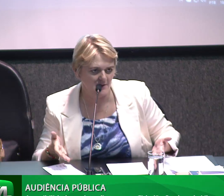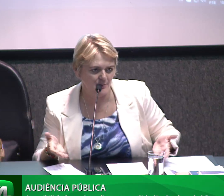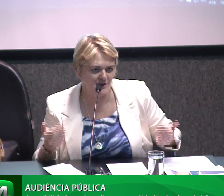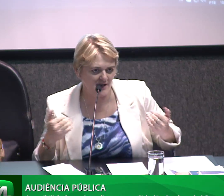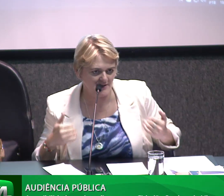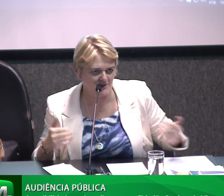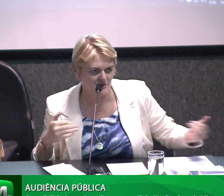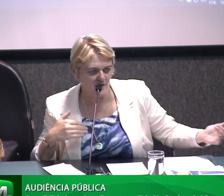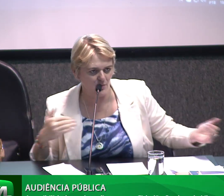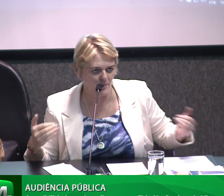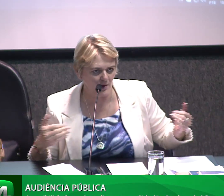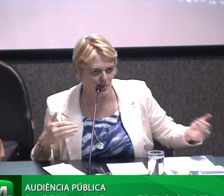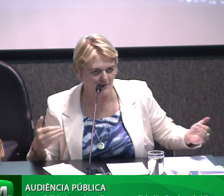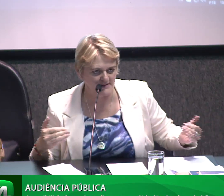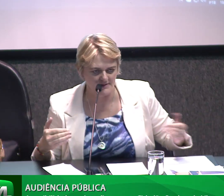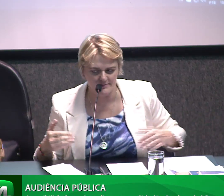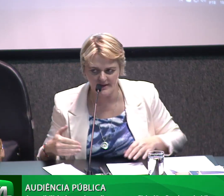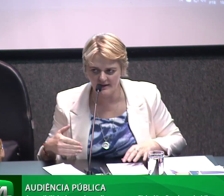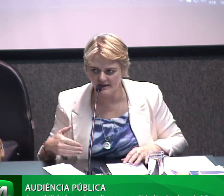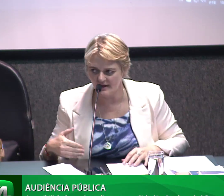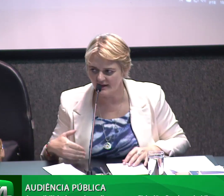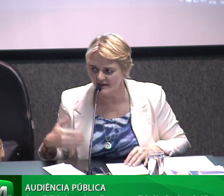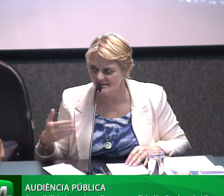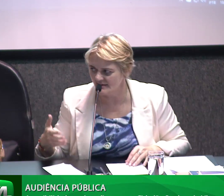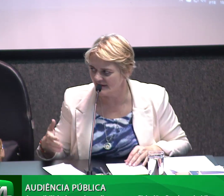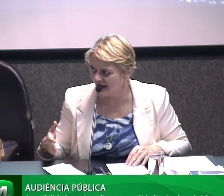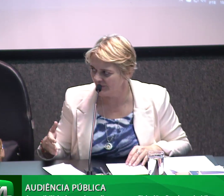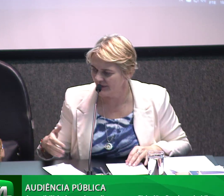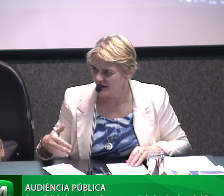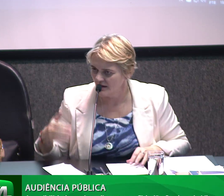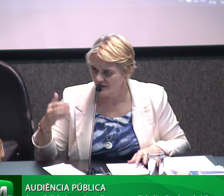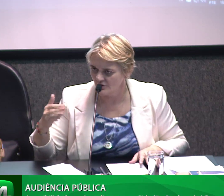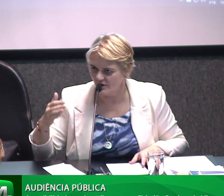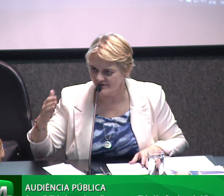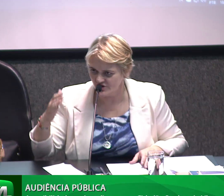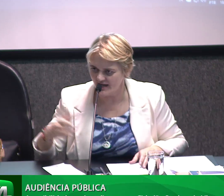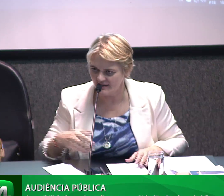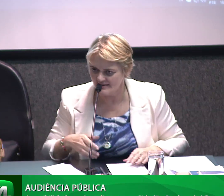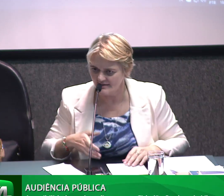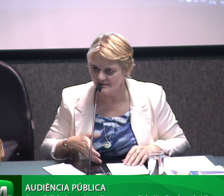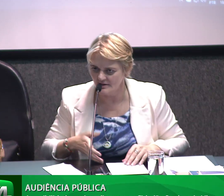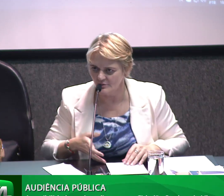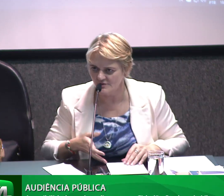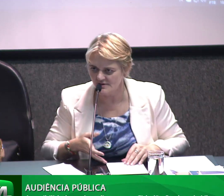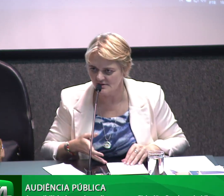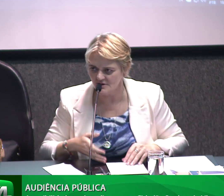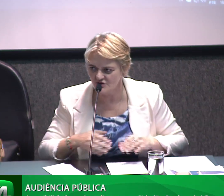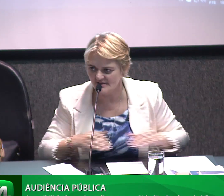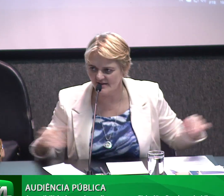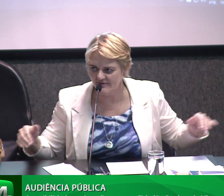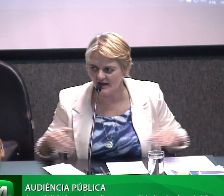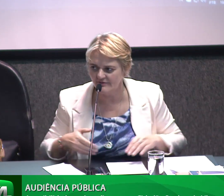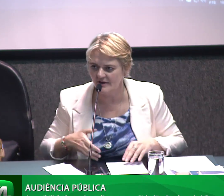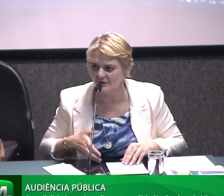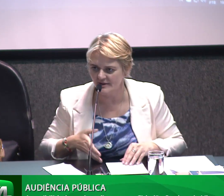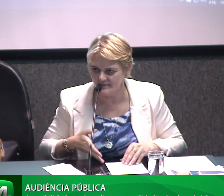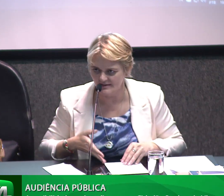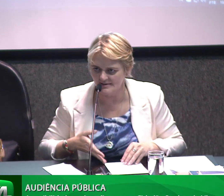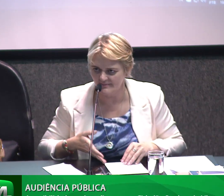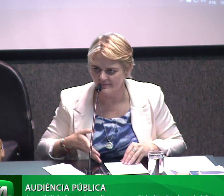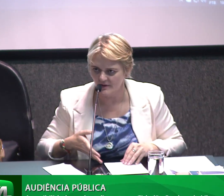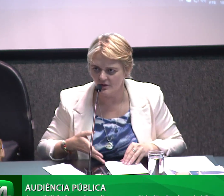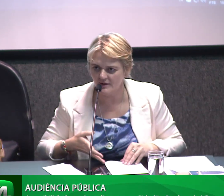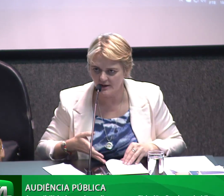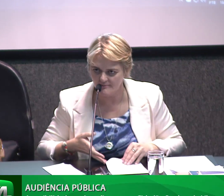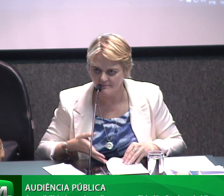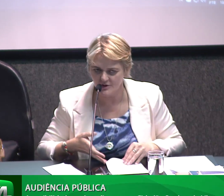propostas, porque aí, se tiver alguma coisa para acrescentar, nós já acrescentamos antes da fala final da